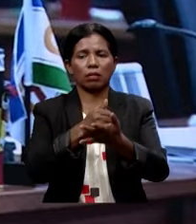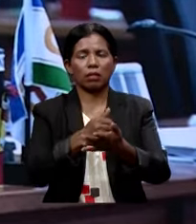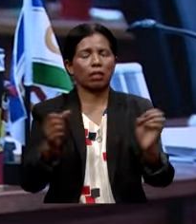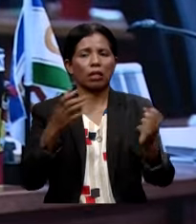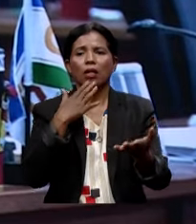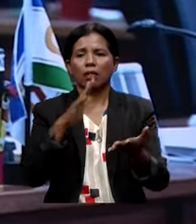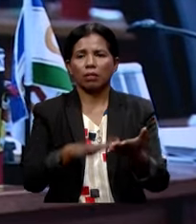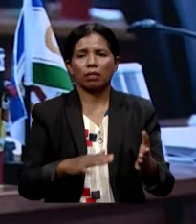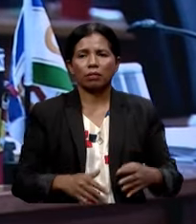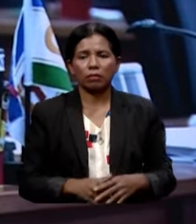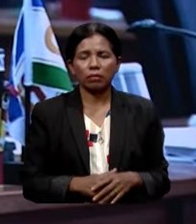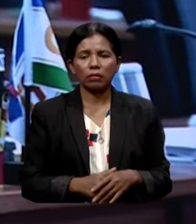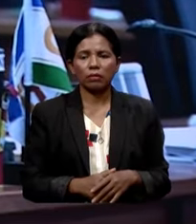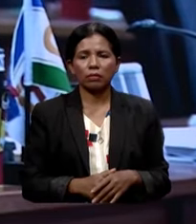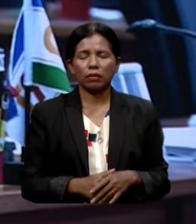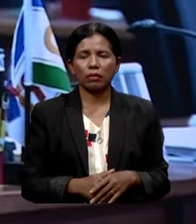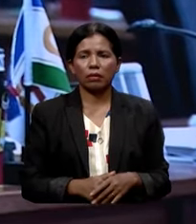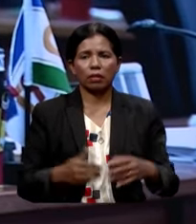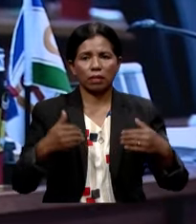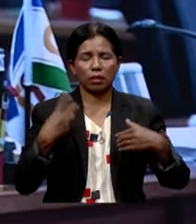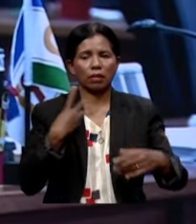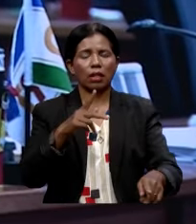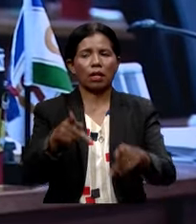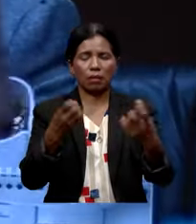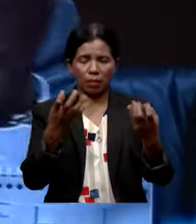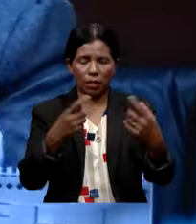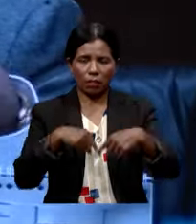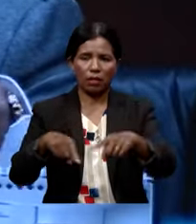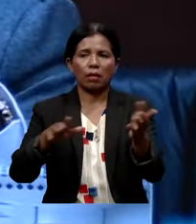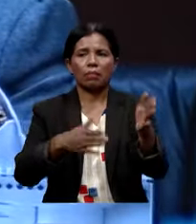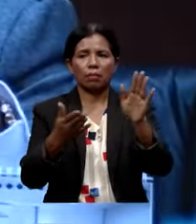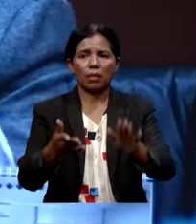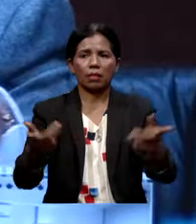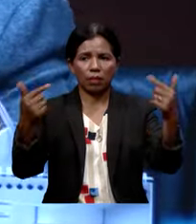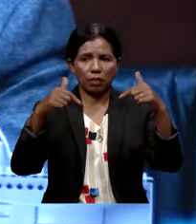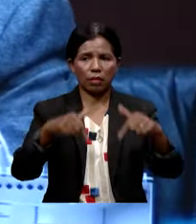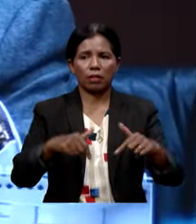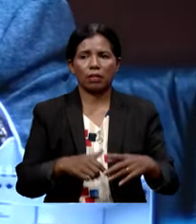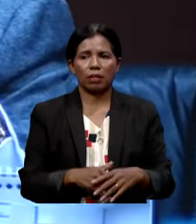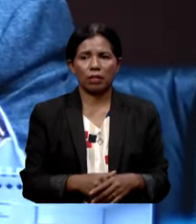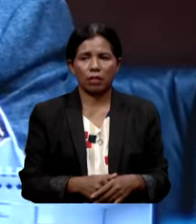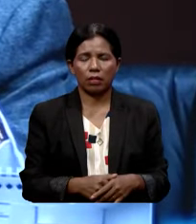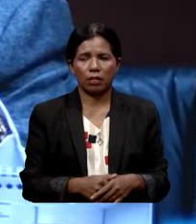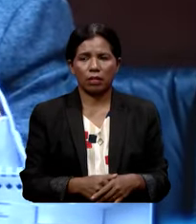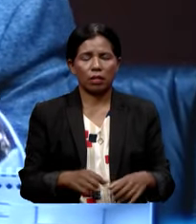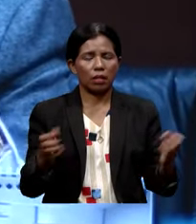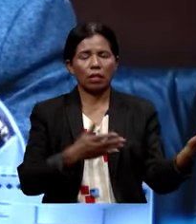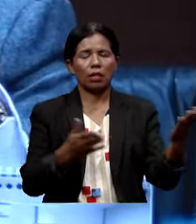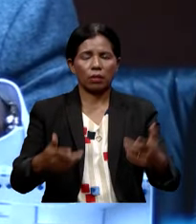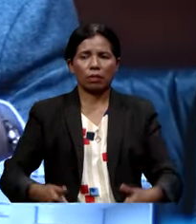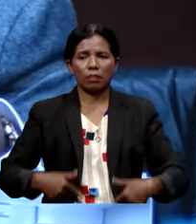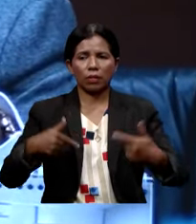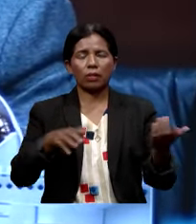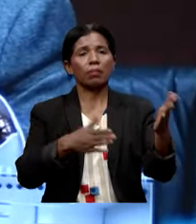dia aqui. Acontece barra, como que tem uma lucida para neba, mate tia, mãe filha, louro, fale caixão, mas mãe. Lá louro e mori, se mãe, mate,